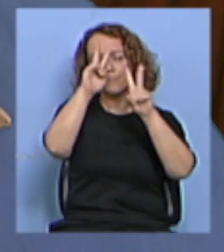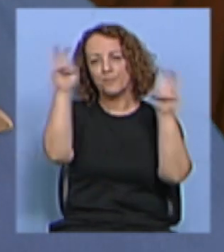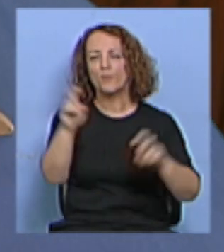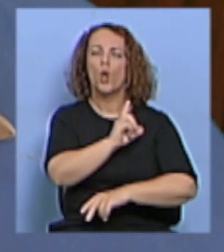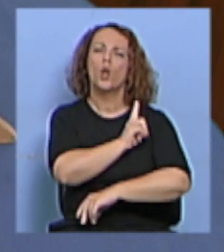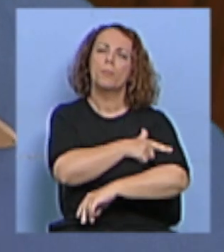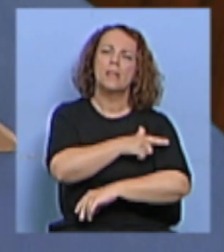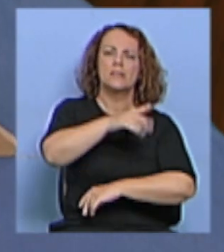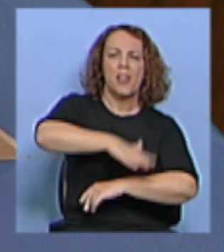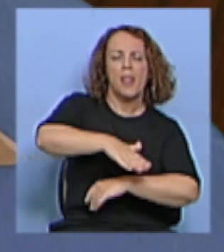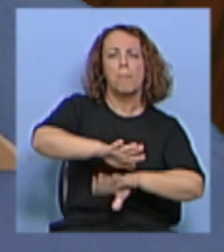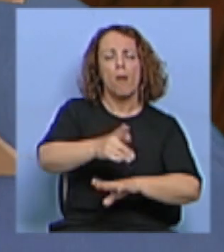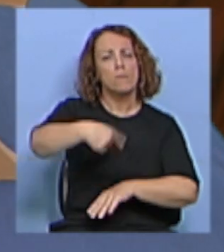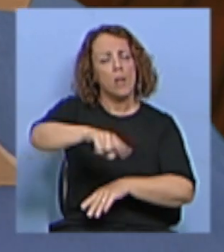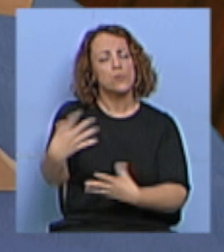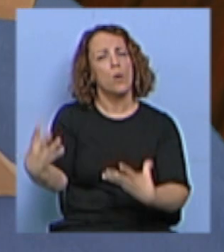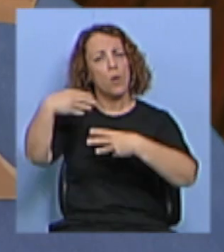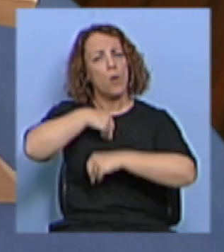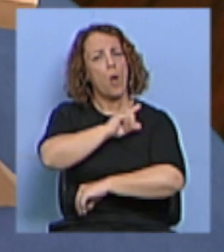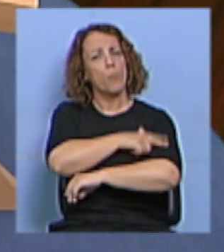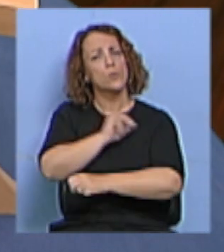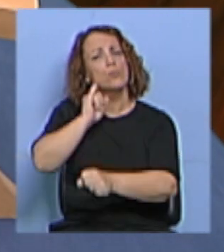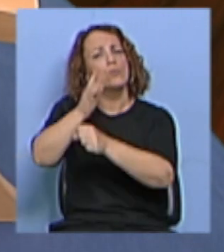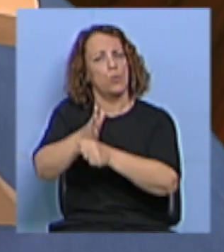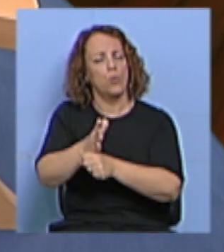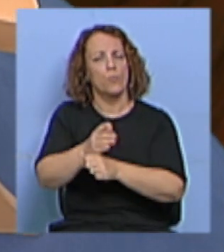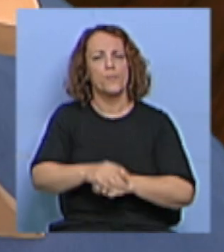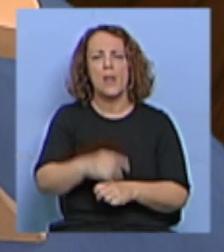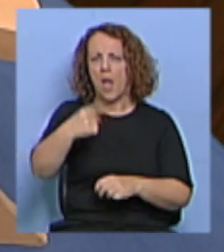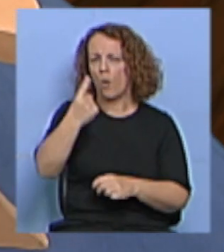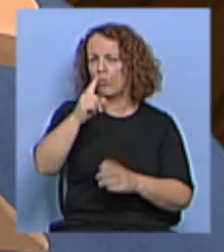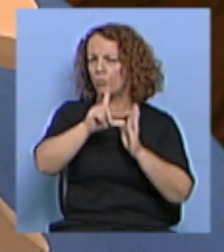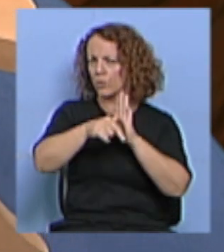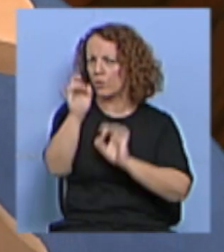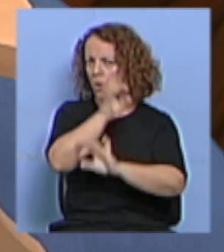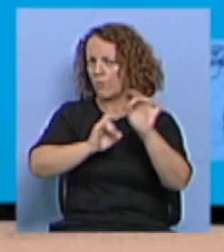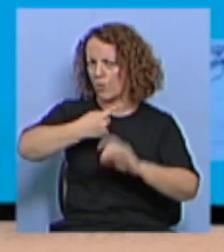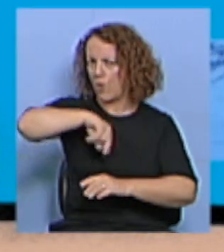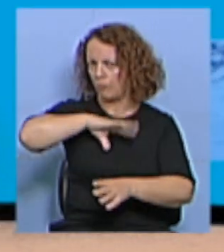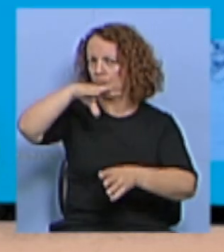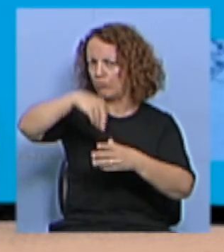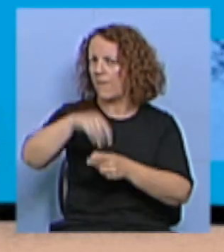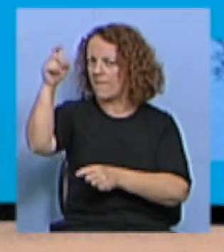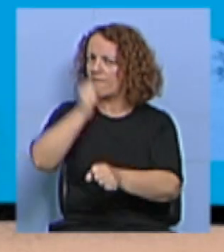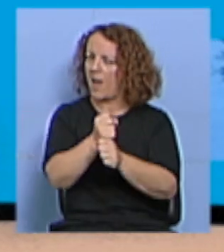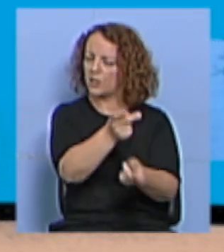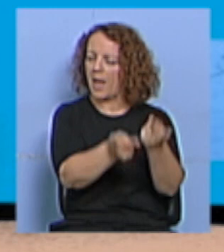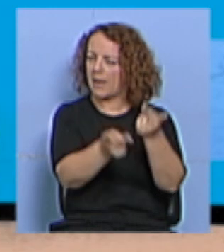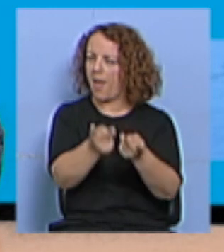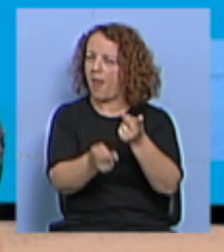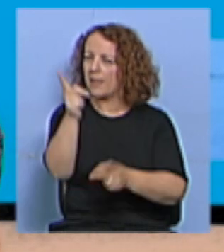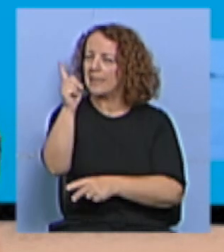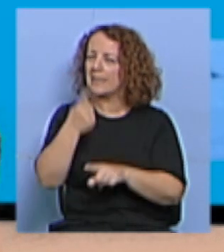um voluntário de facto ganha. E nós também fazemos parte de um projeto europeu que também faz essa análise, que é interessante, de,